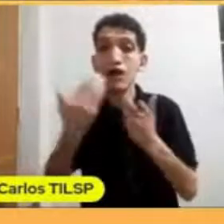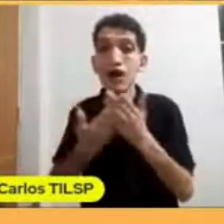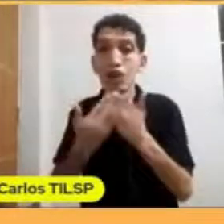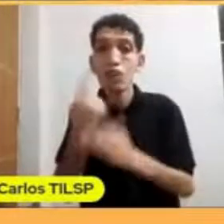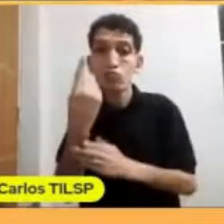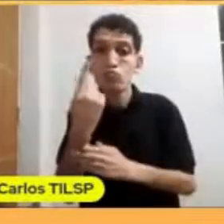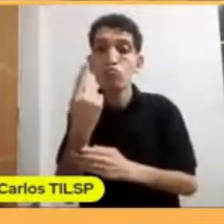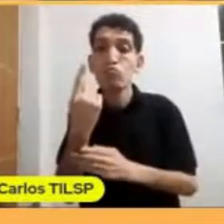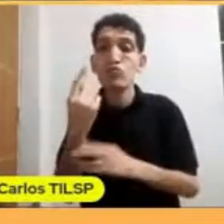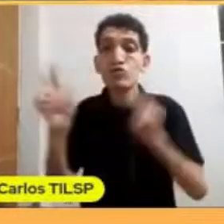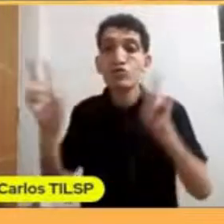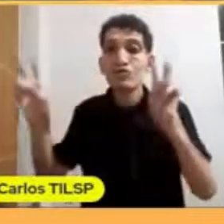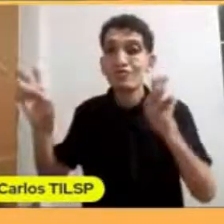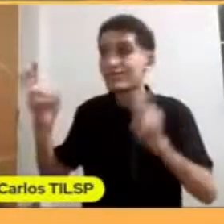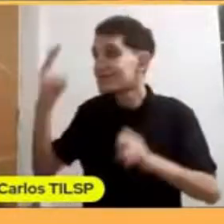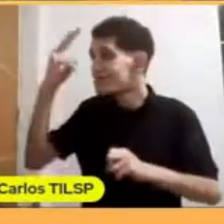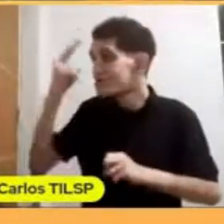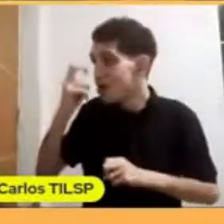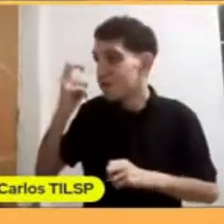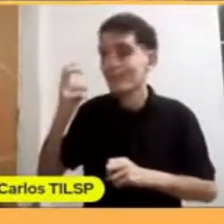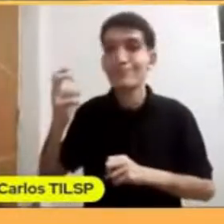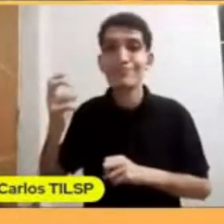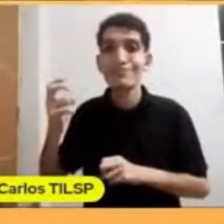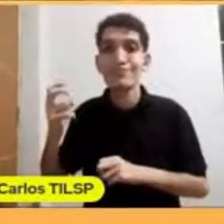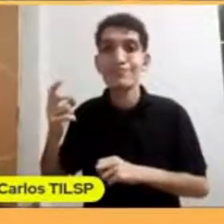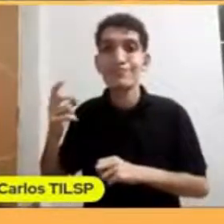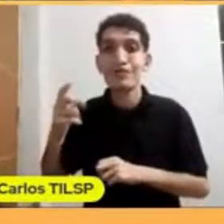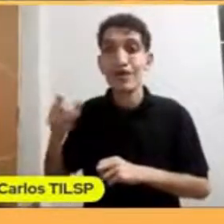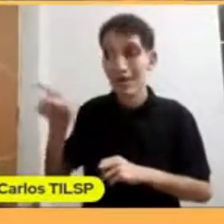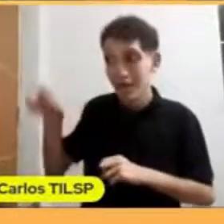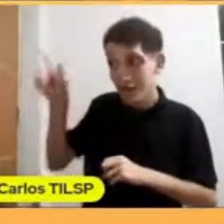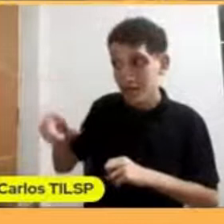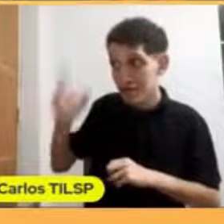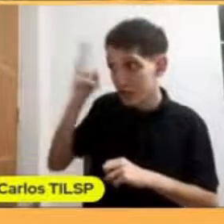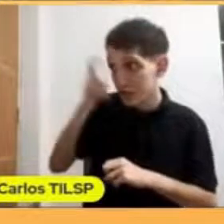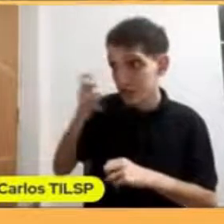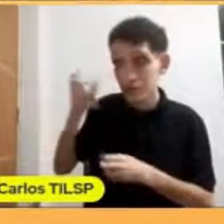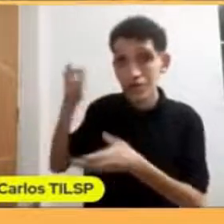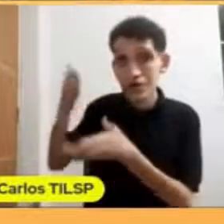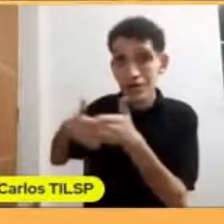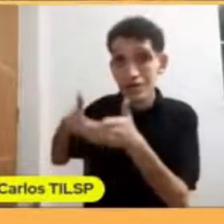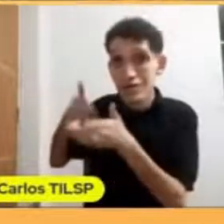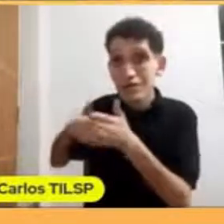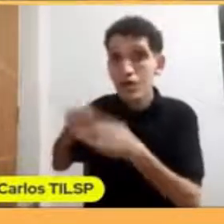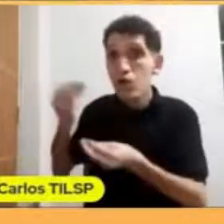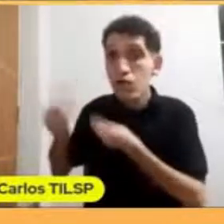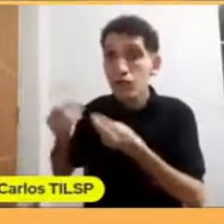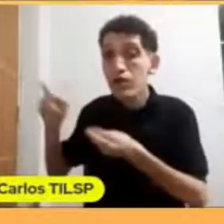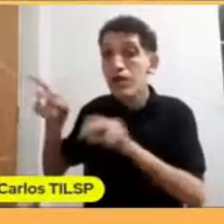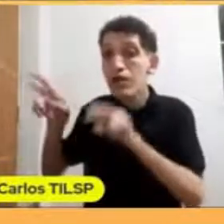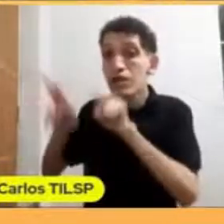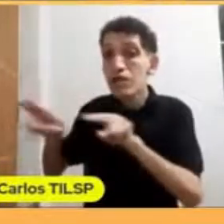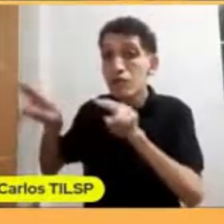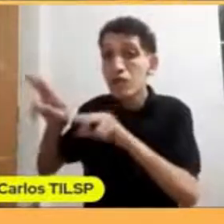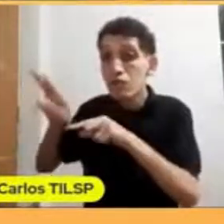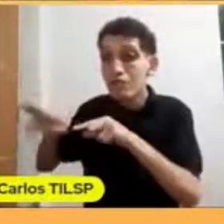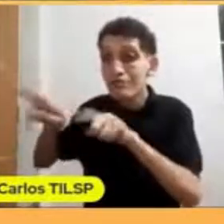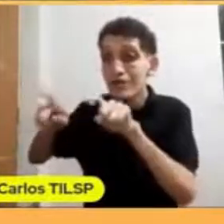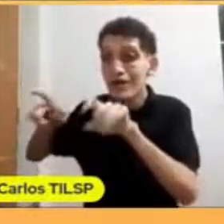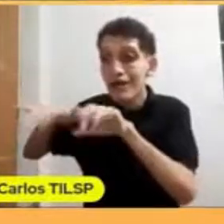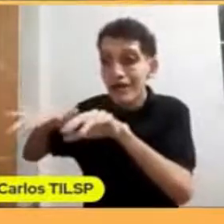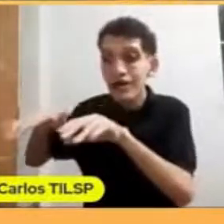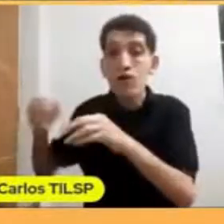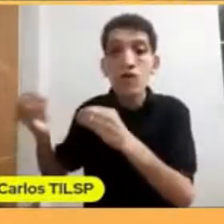as pessoas, né? Conhecendo as pessoas com limitações visuais, como que elas utilizam a tecnologia. Aí a gente vai